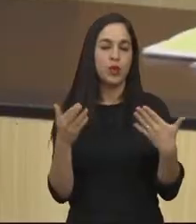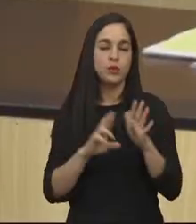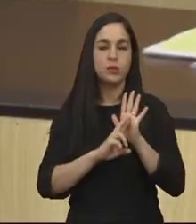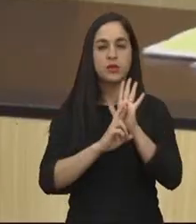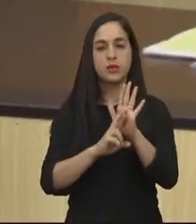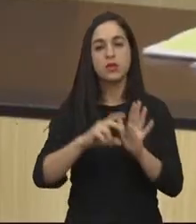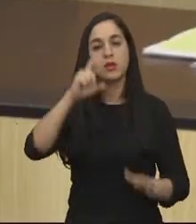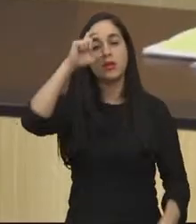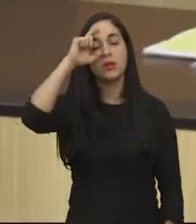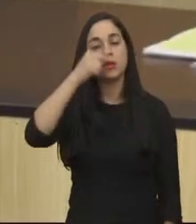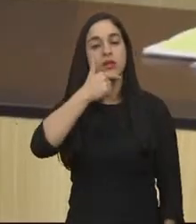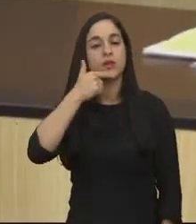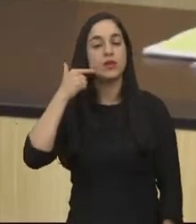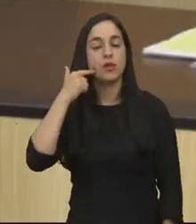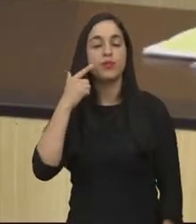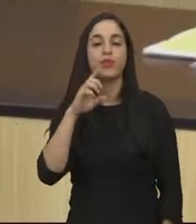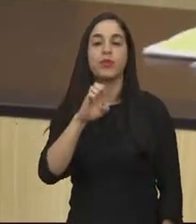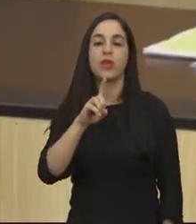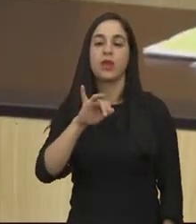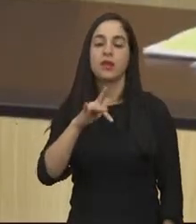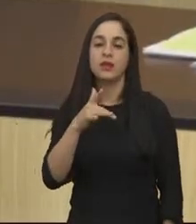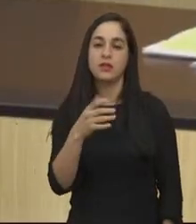Celso Florencio, o Edinho Guedes.